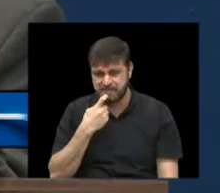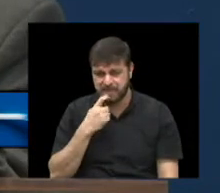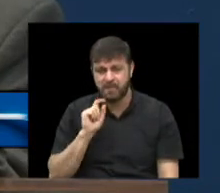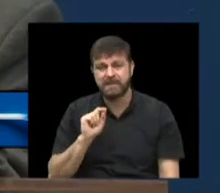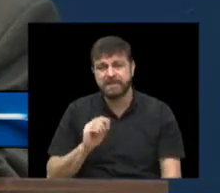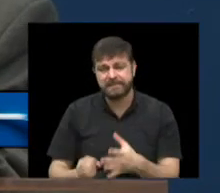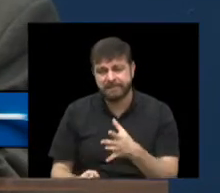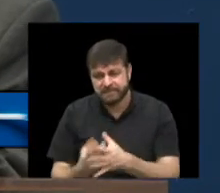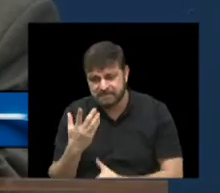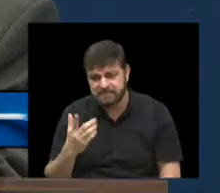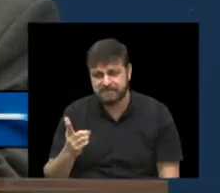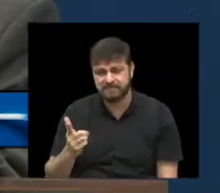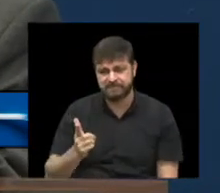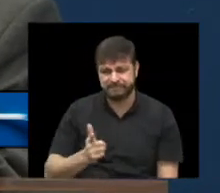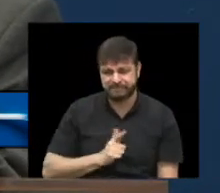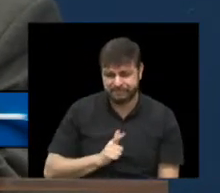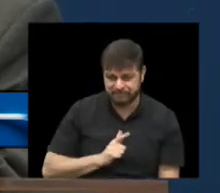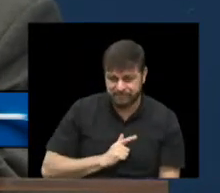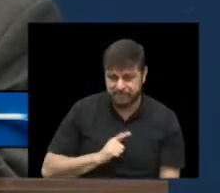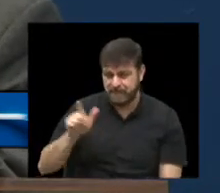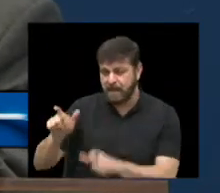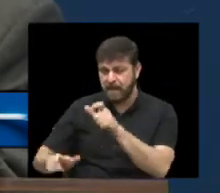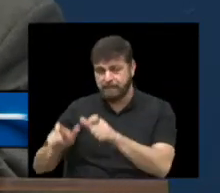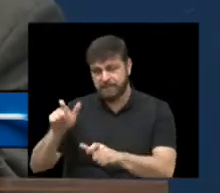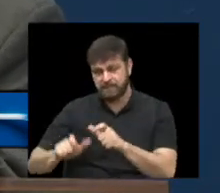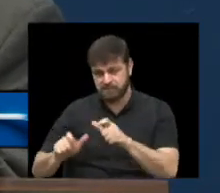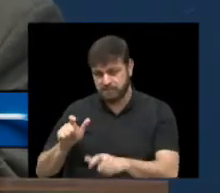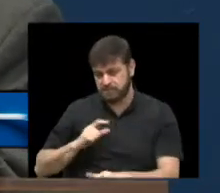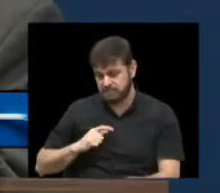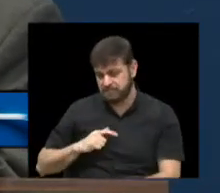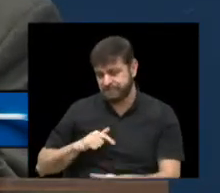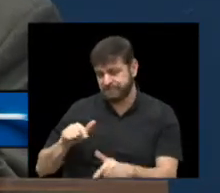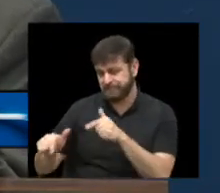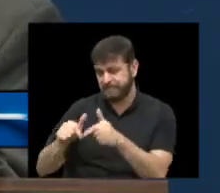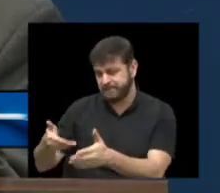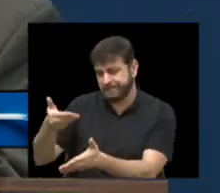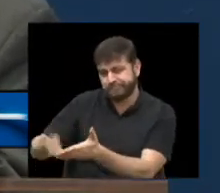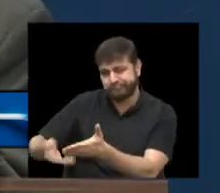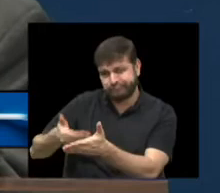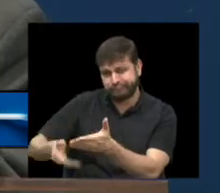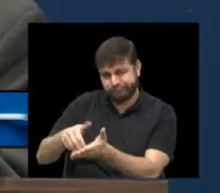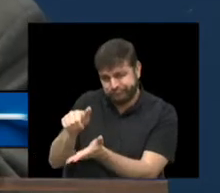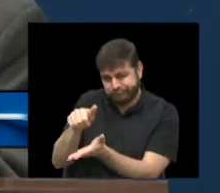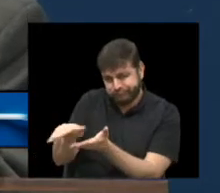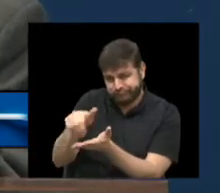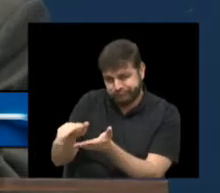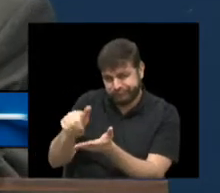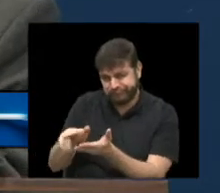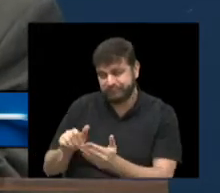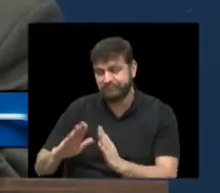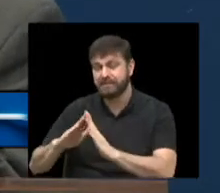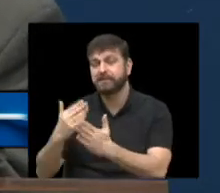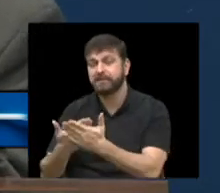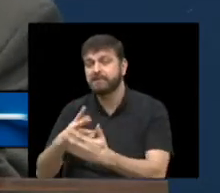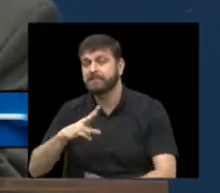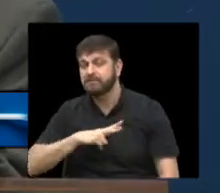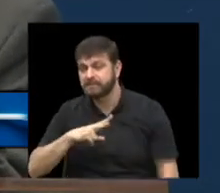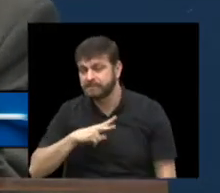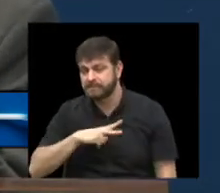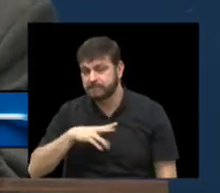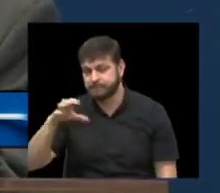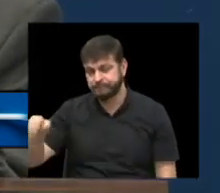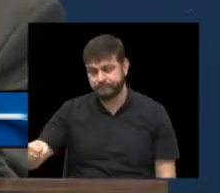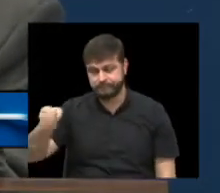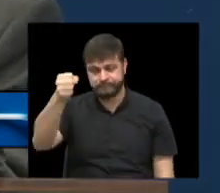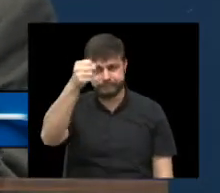ocorreu? Muitas pessoas perderam seu emprego, automaticamente tiraram seus filhos das escolas